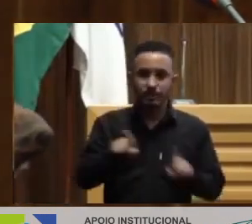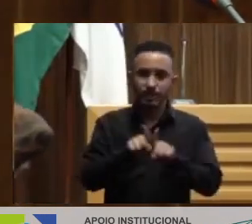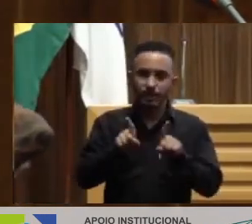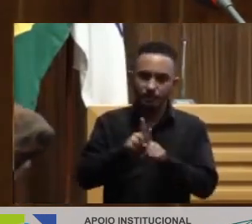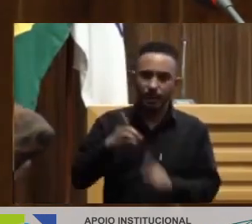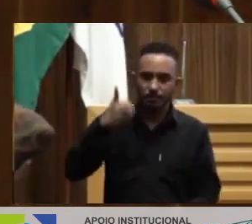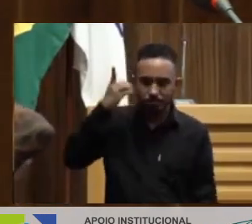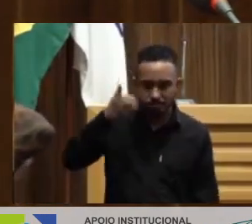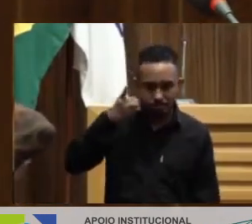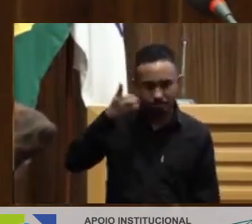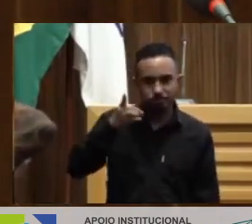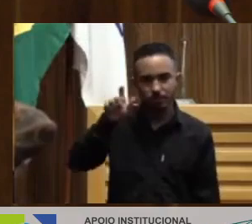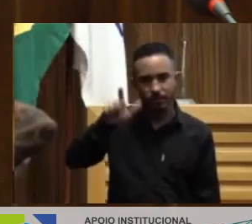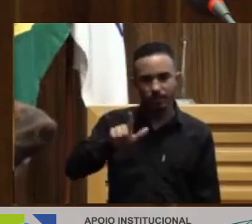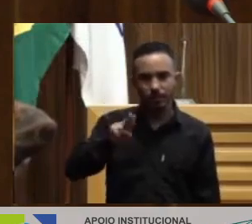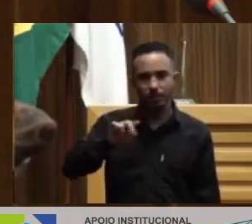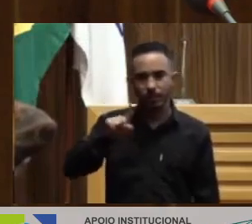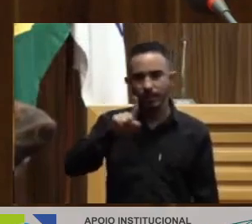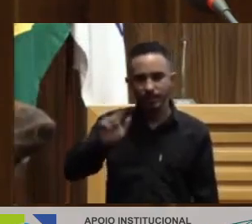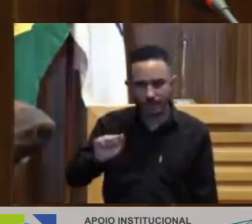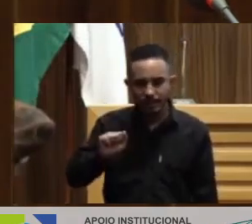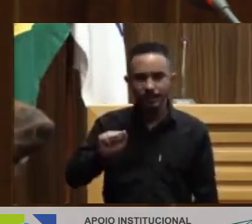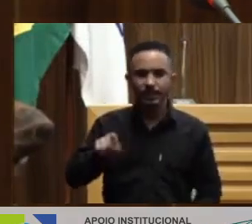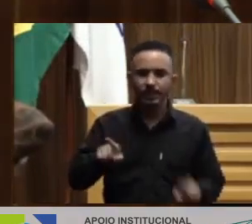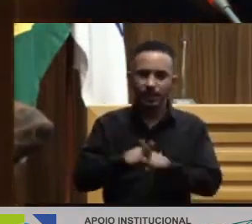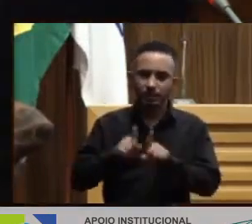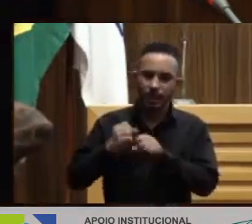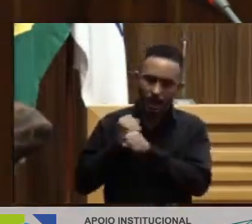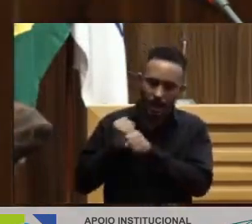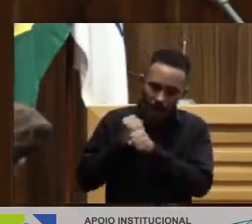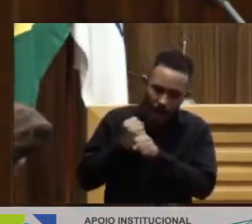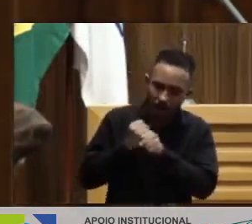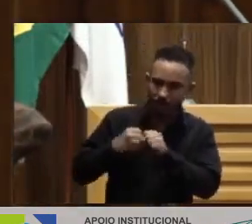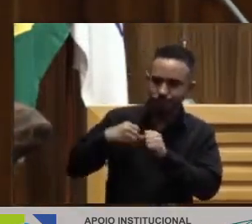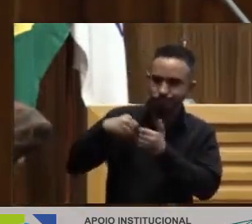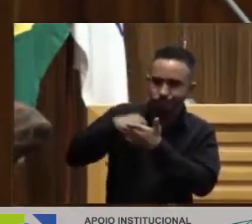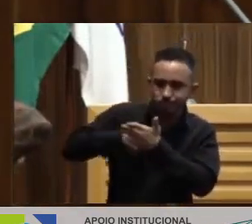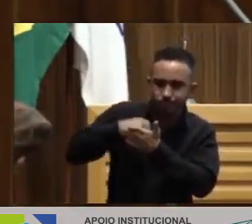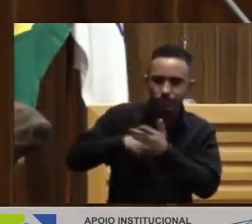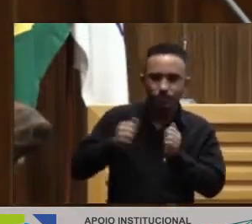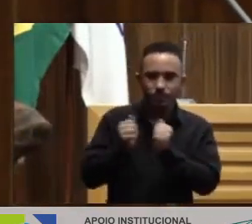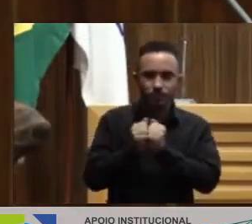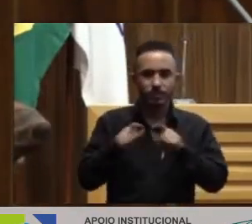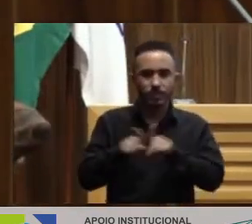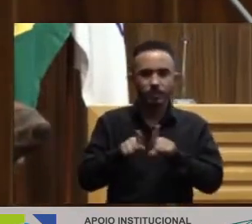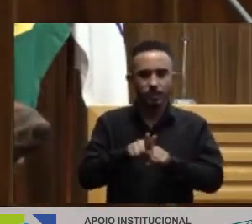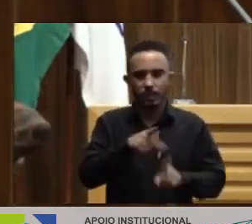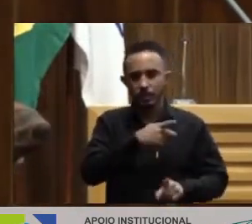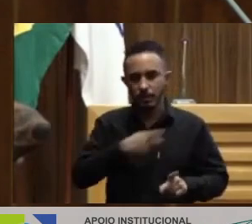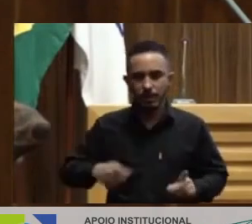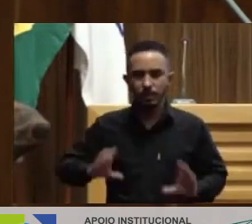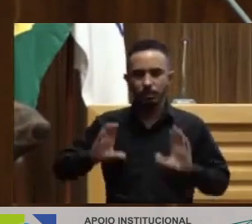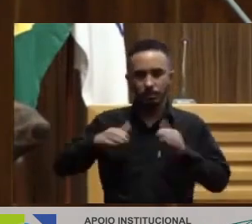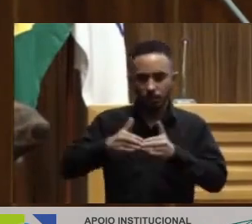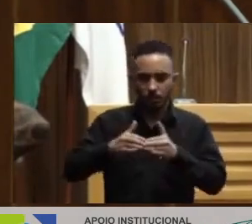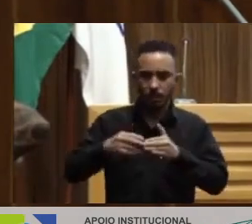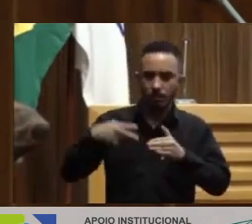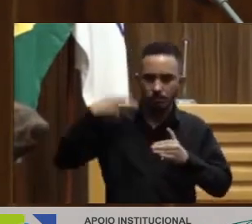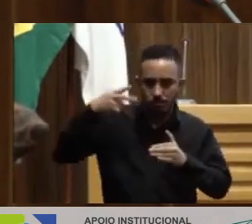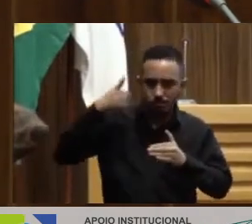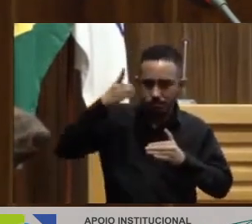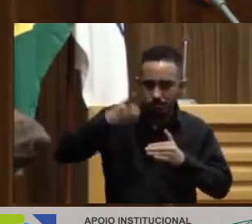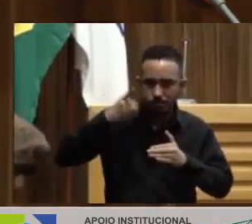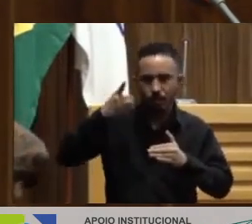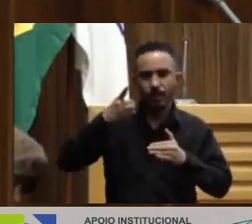deputada Luiza Canziani, parceira de tantas batalhas, e é presidente da nossa frente parlamentar,